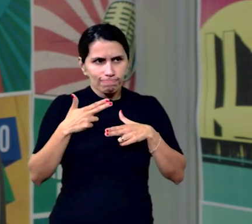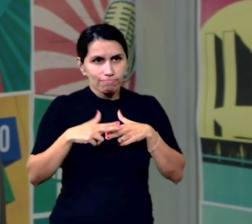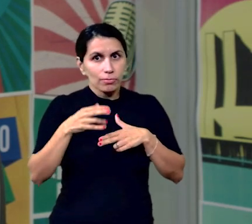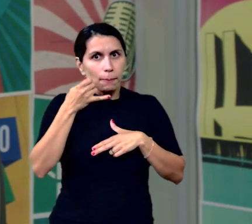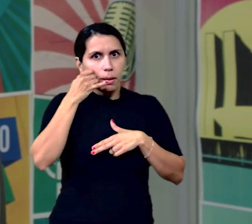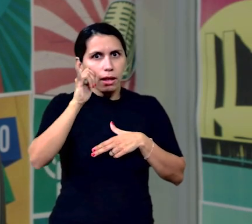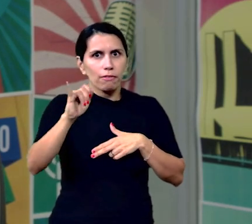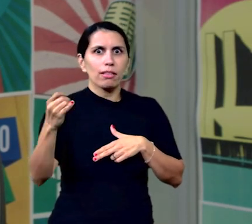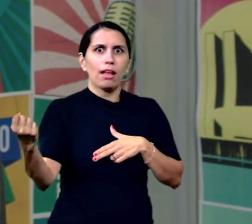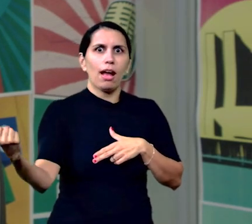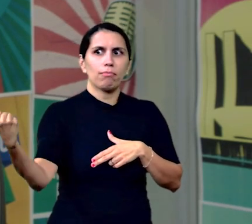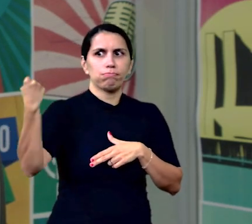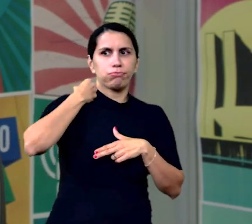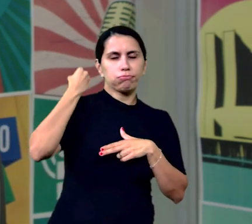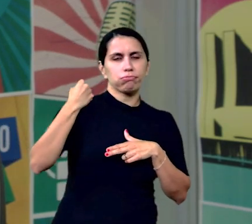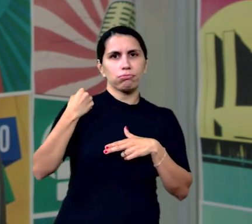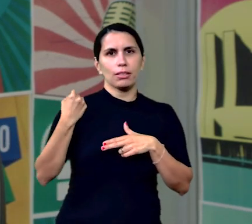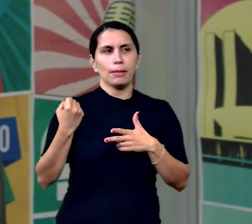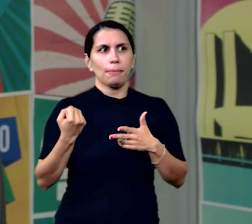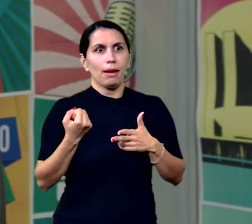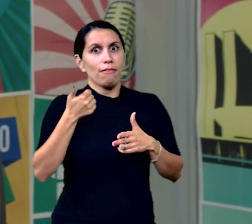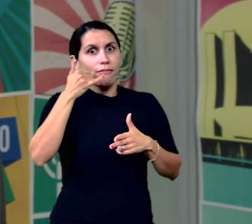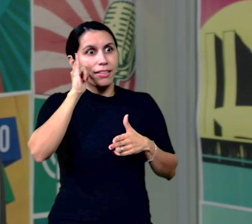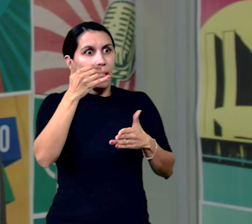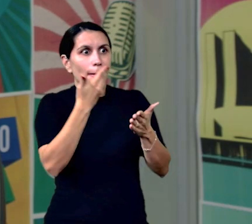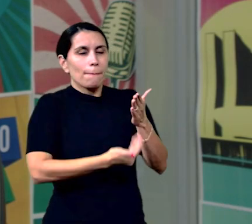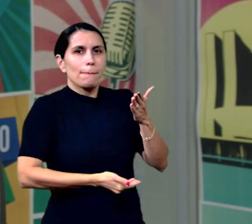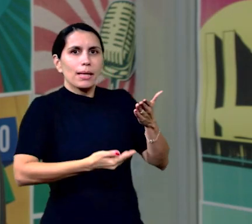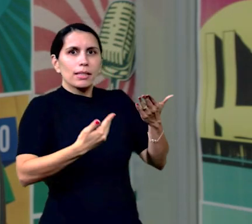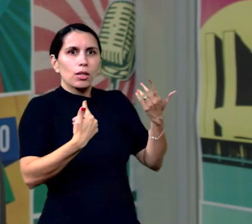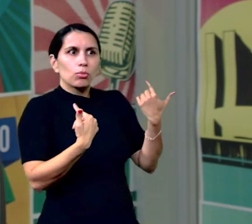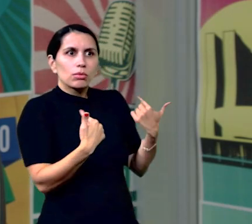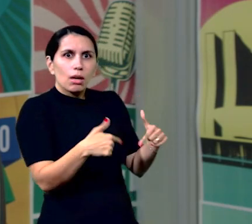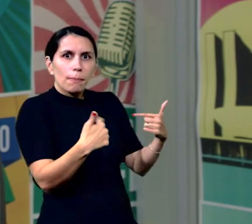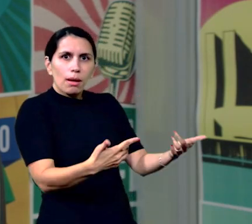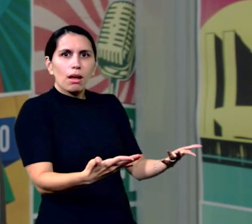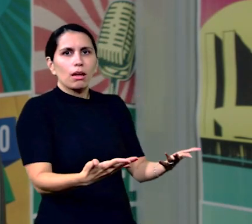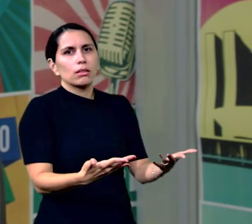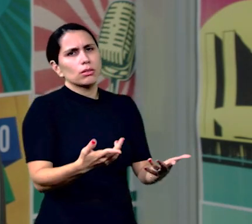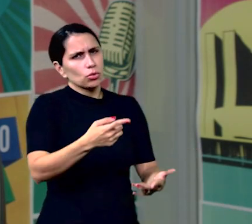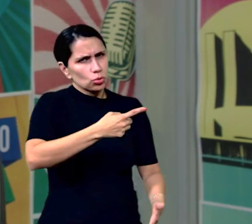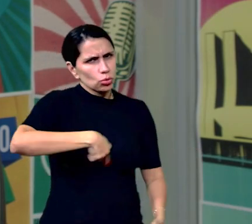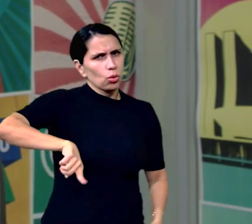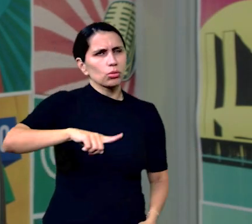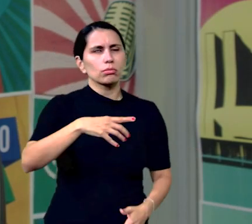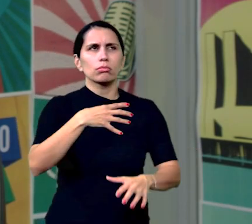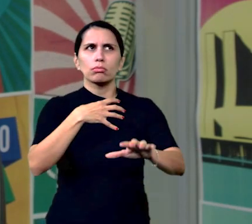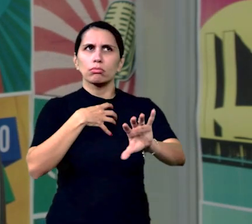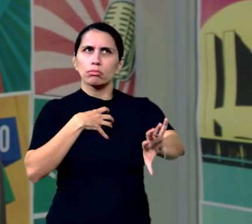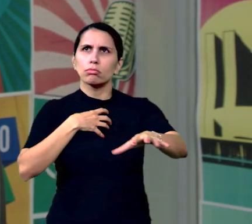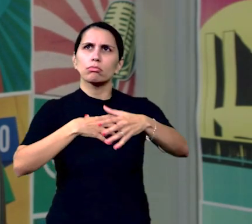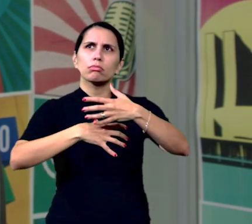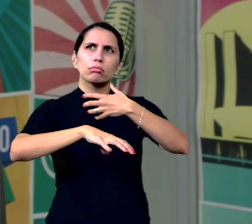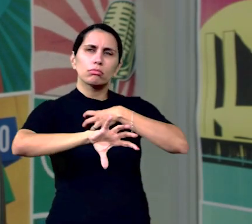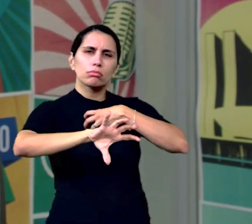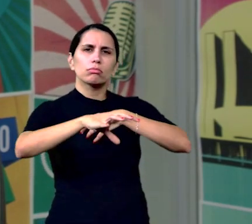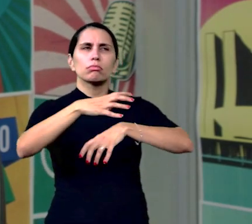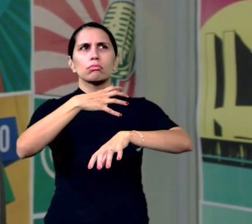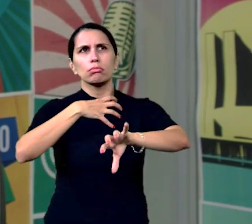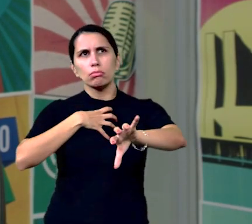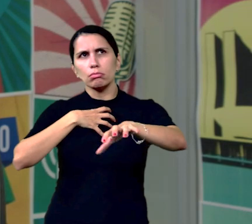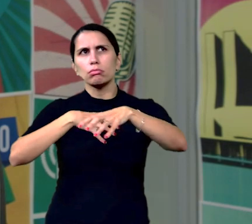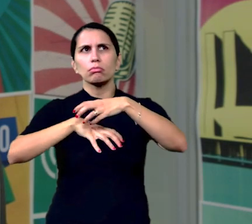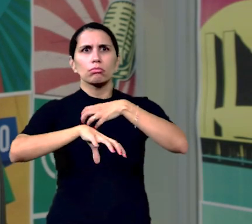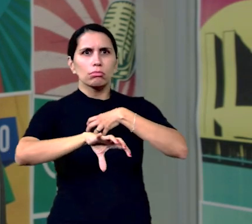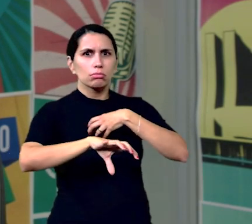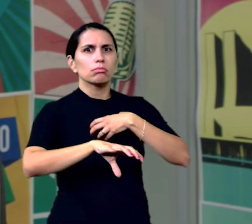ser agredido, para ter um emprego, não é. Então acho que é importante a gente fazer esse exercício, né, que a antropologia nos traz,